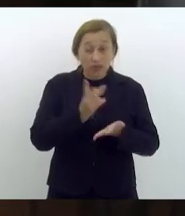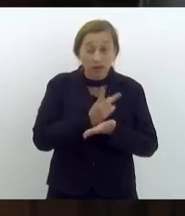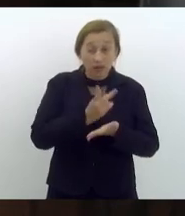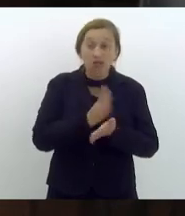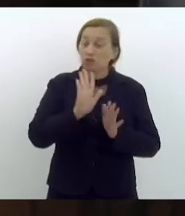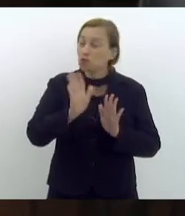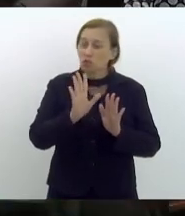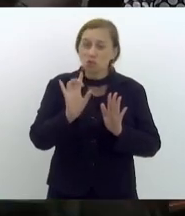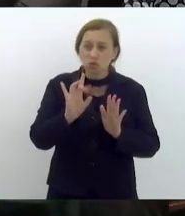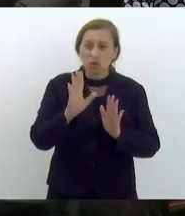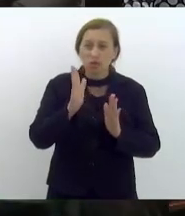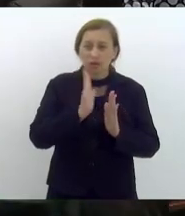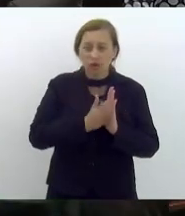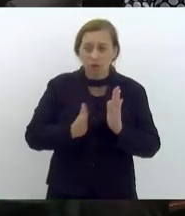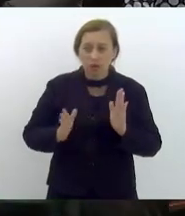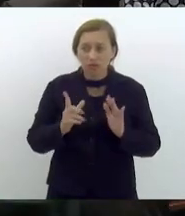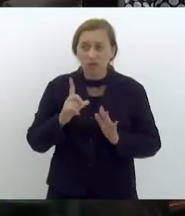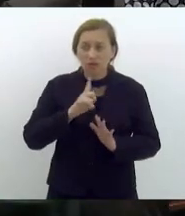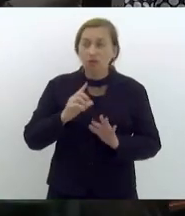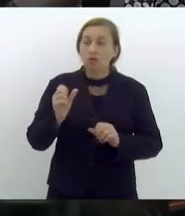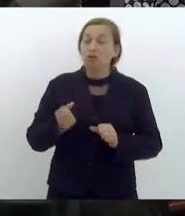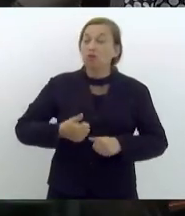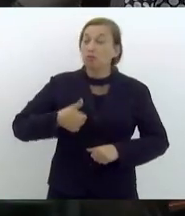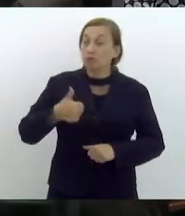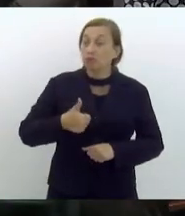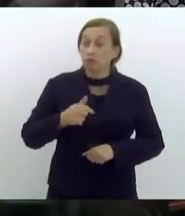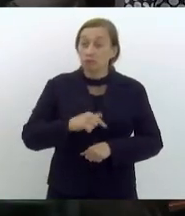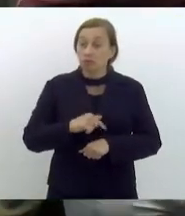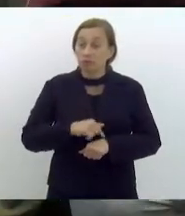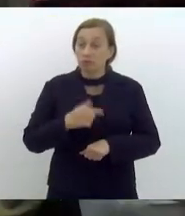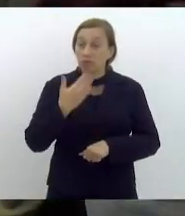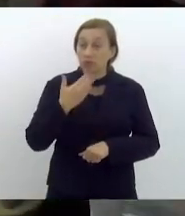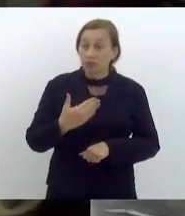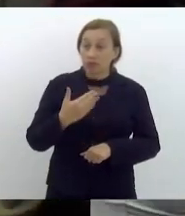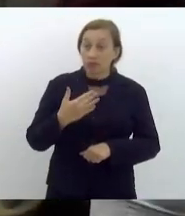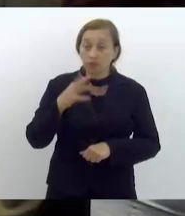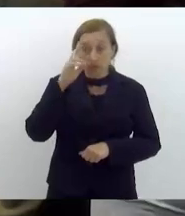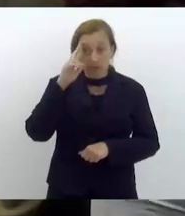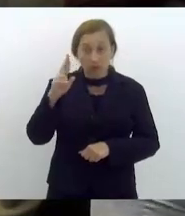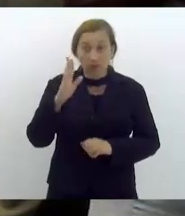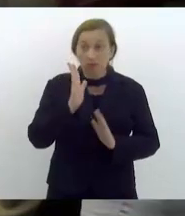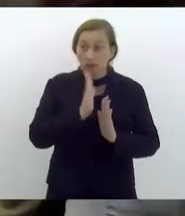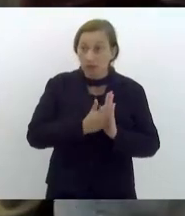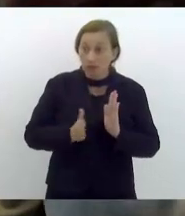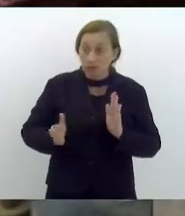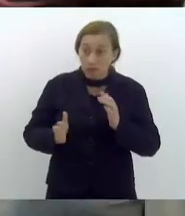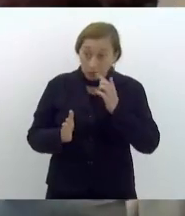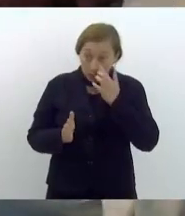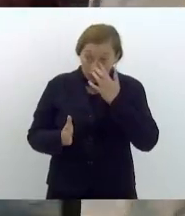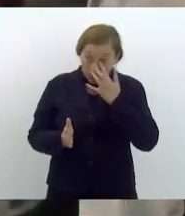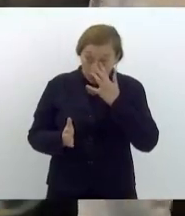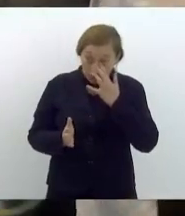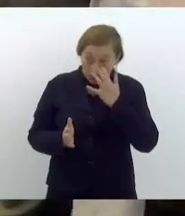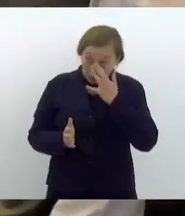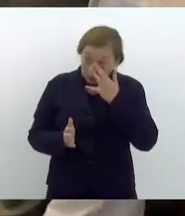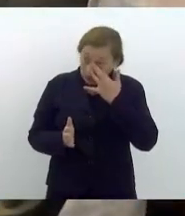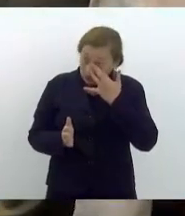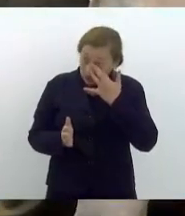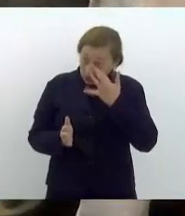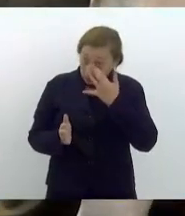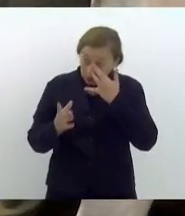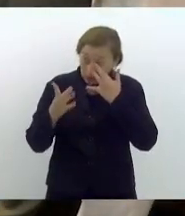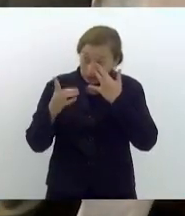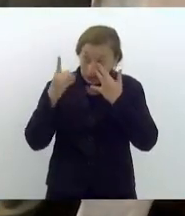de ordem porque no primeiro momento quando eu havia pedido para senhora era uma questão de ordem Então como o deputado